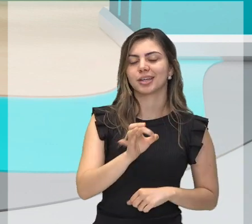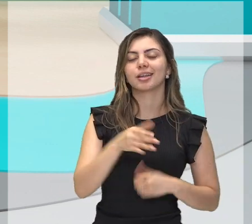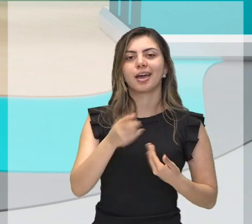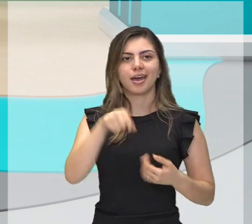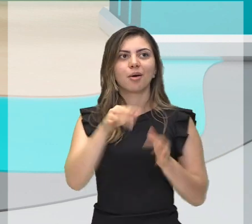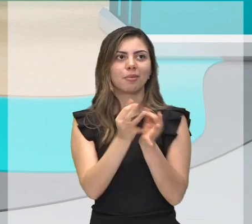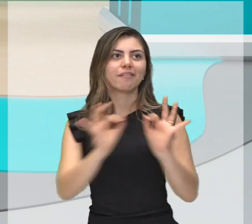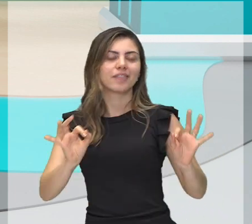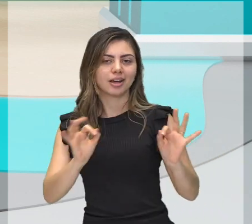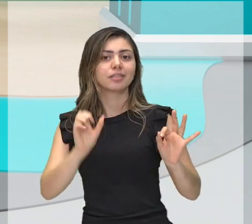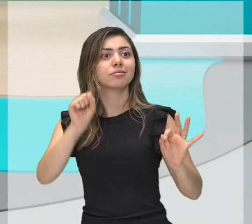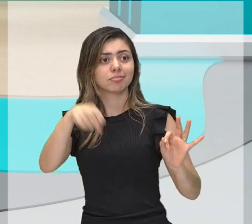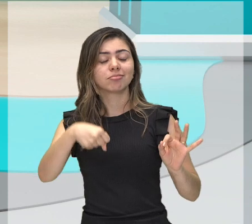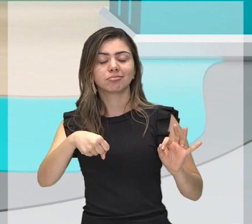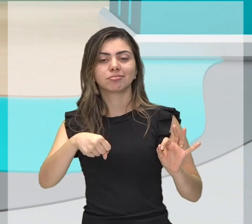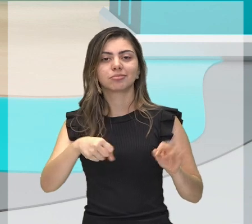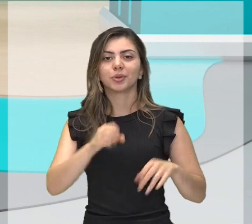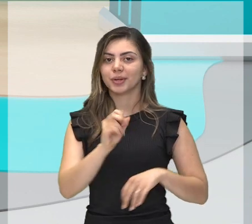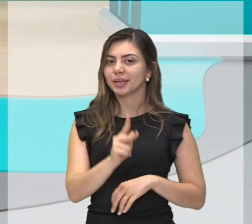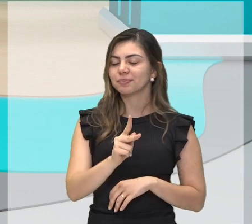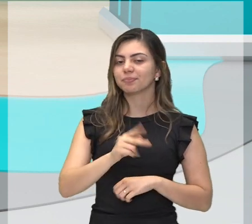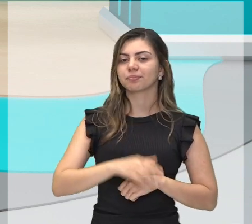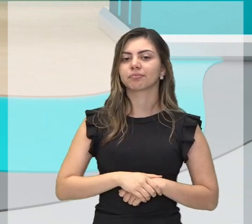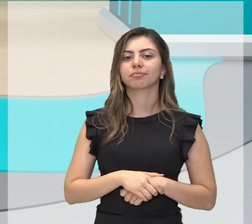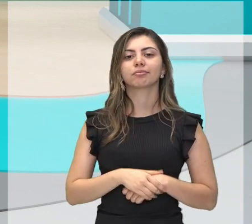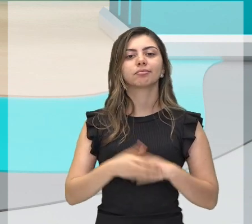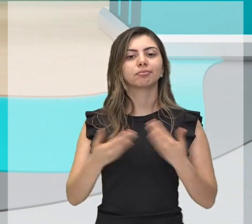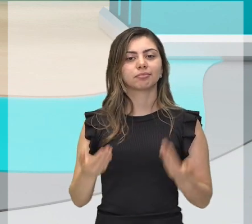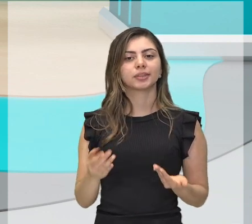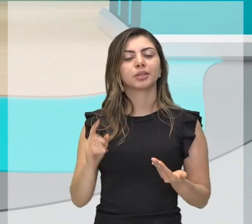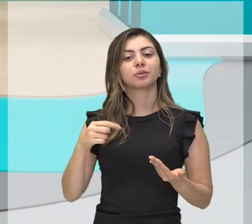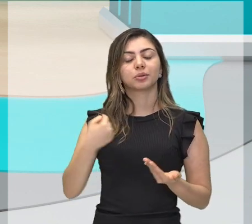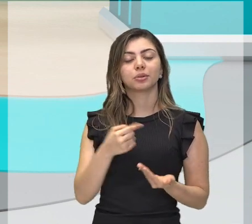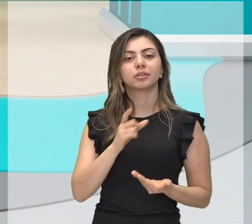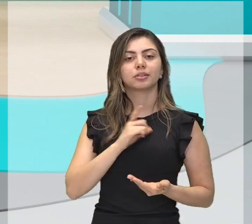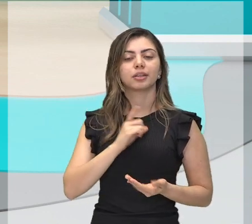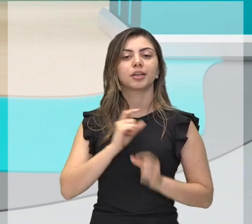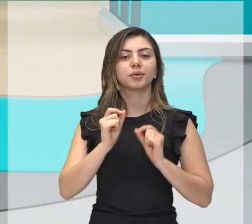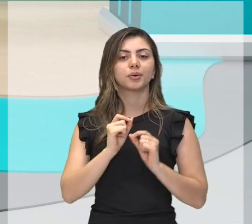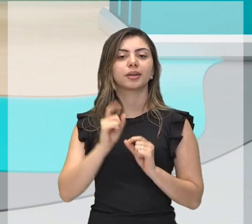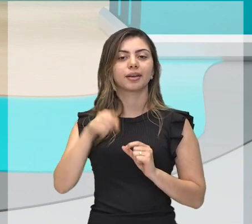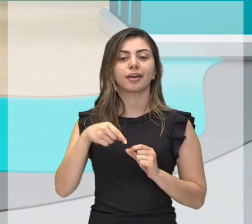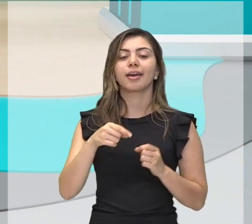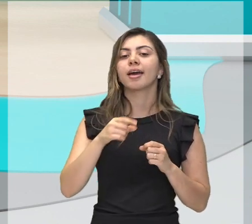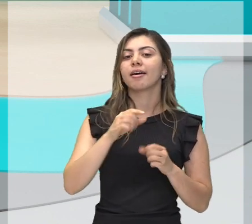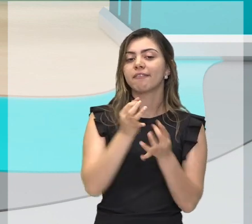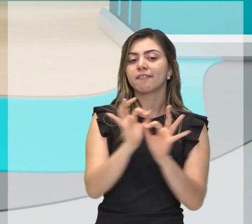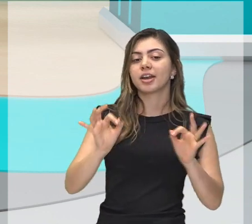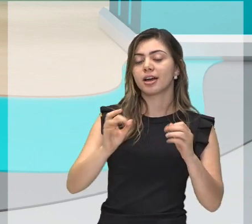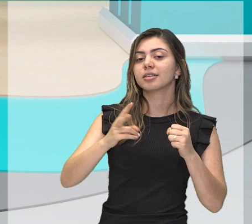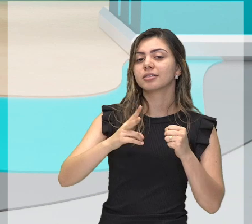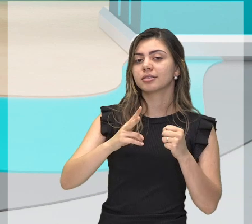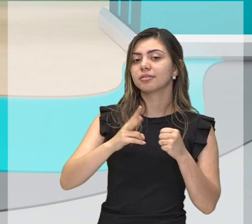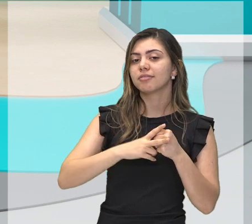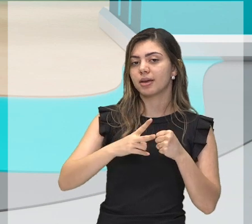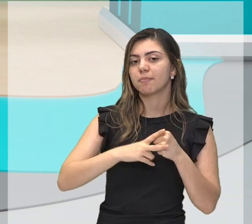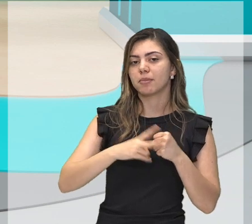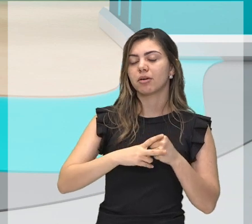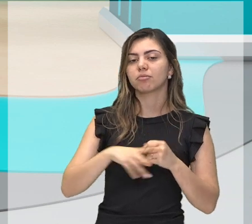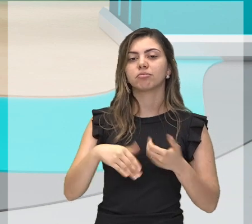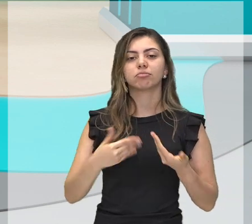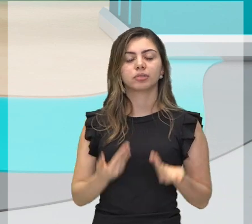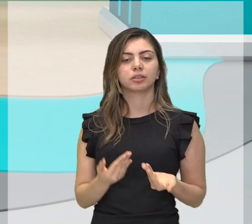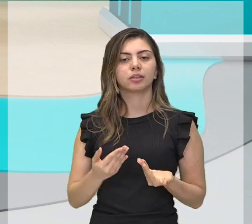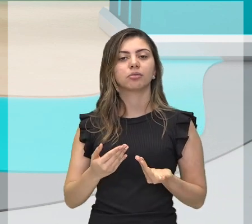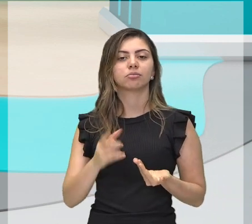frase? Sim. Ok? E baseado nisso, nós também temos a frase verbal com verbo. Logo,